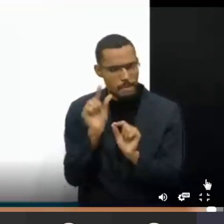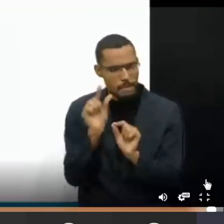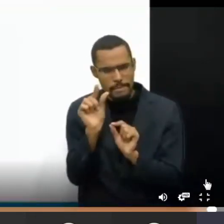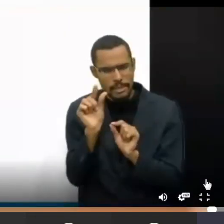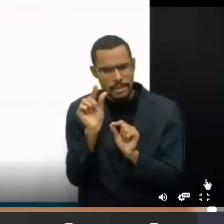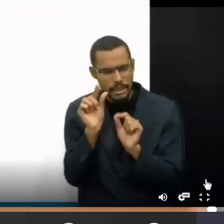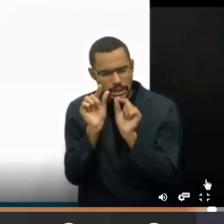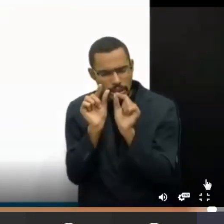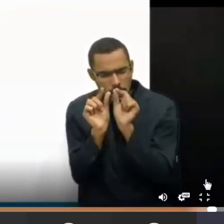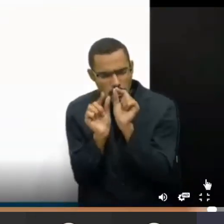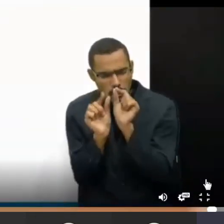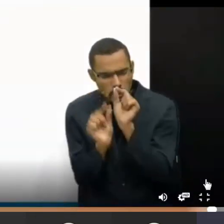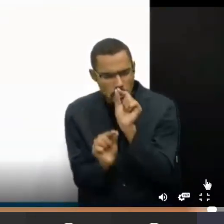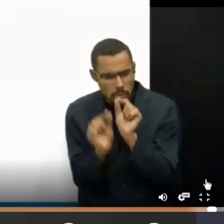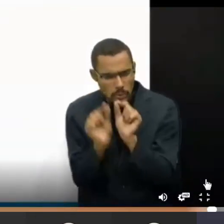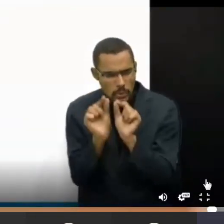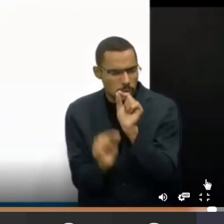bem